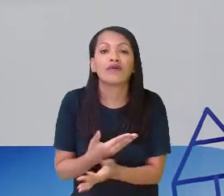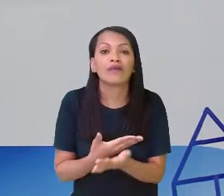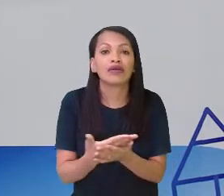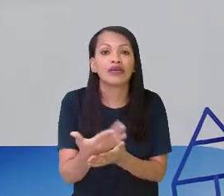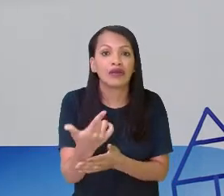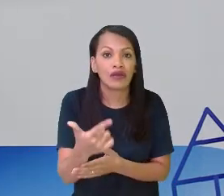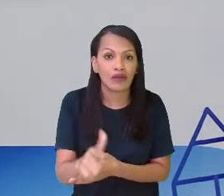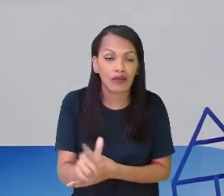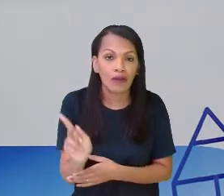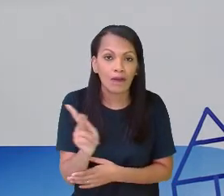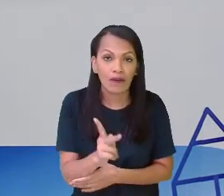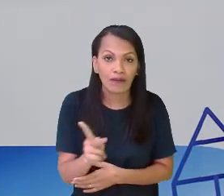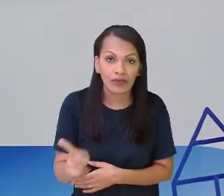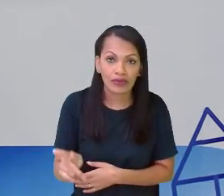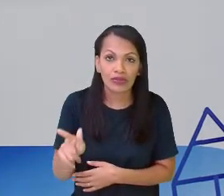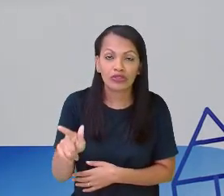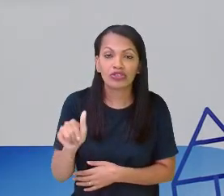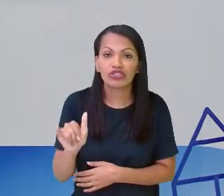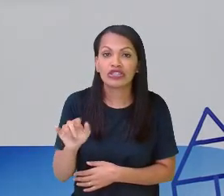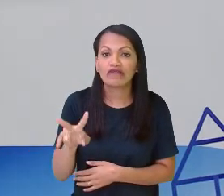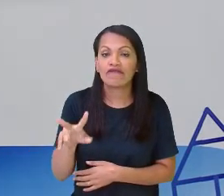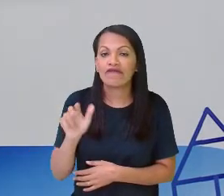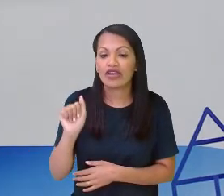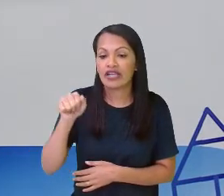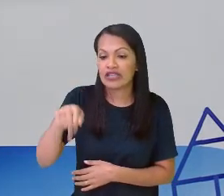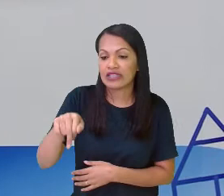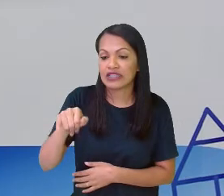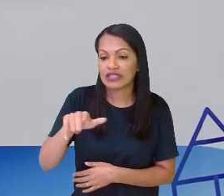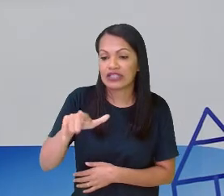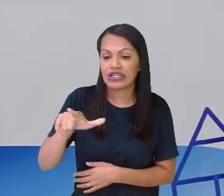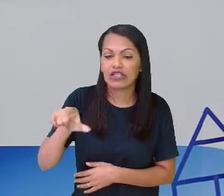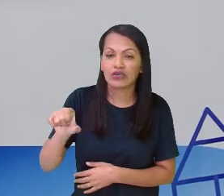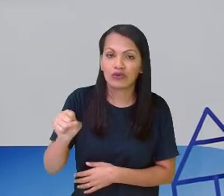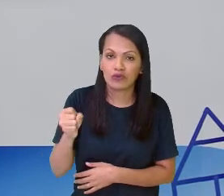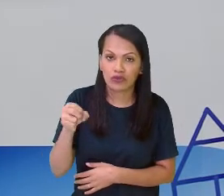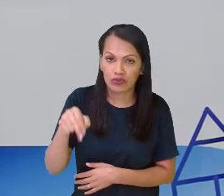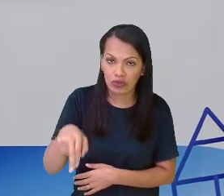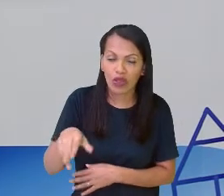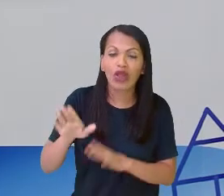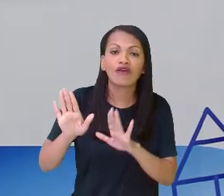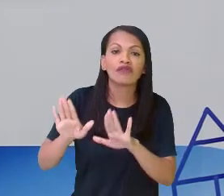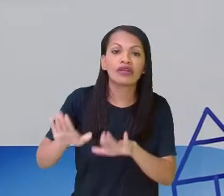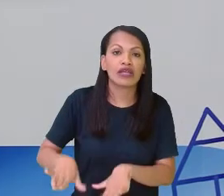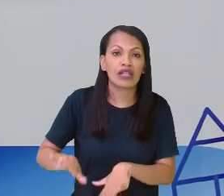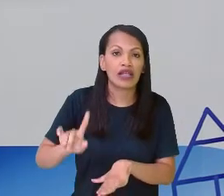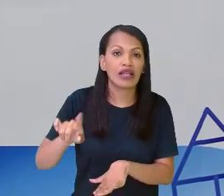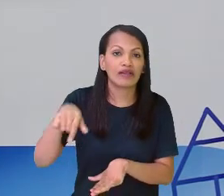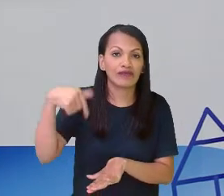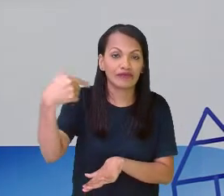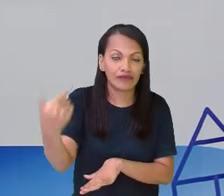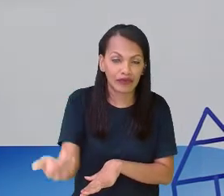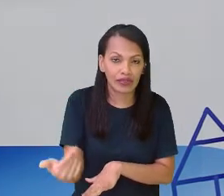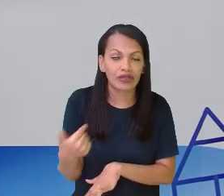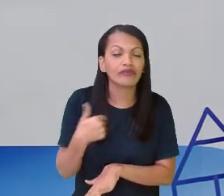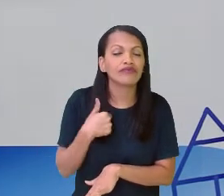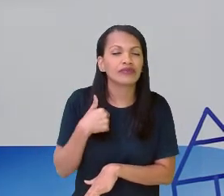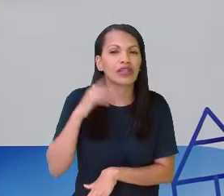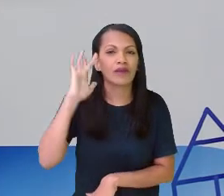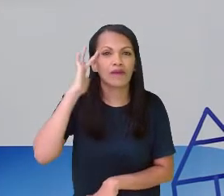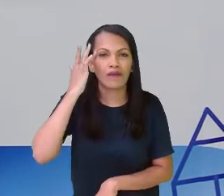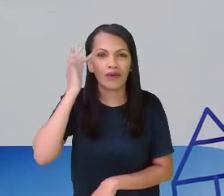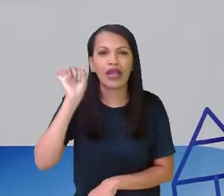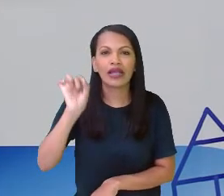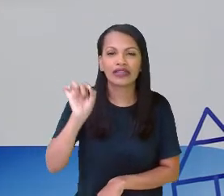O professor Givanilson fica me esperando lá fora e a gente vai trabalhando matemática. Eu acho que